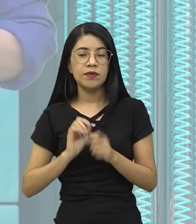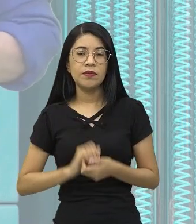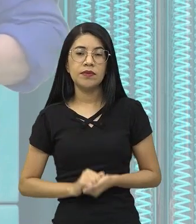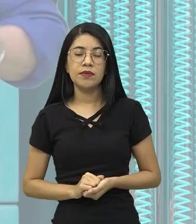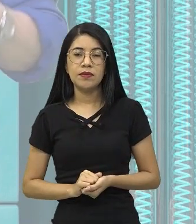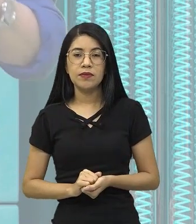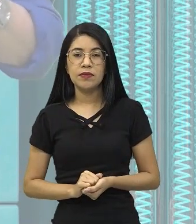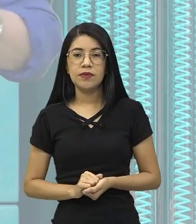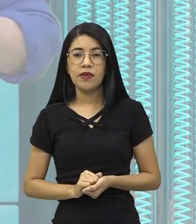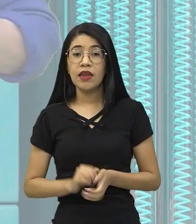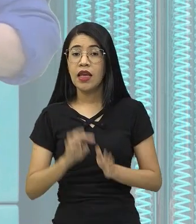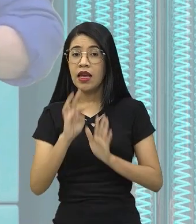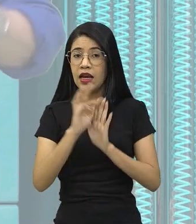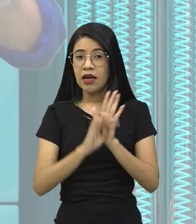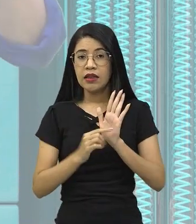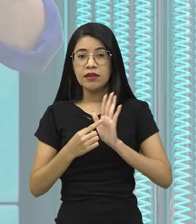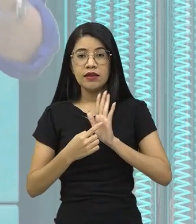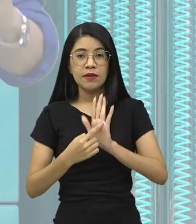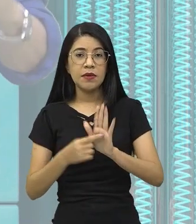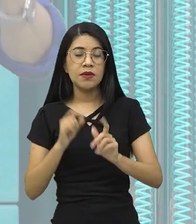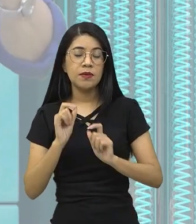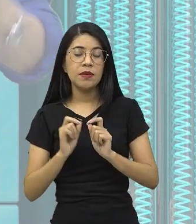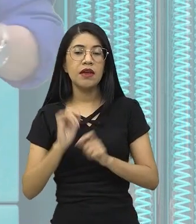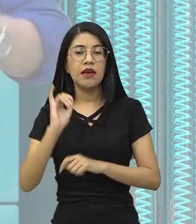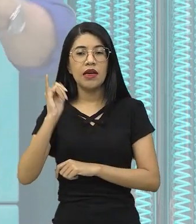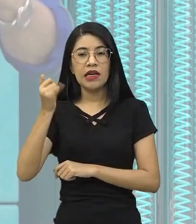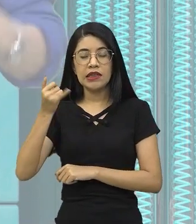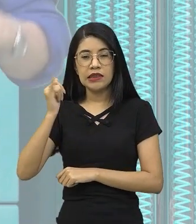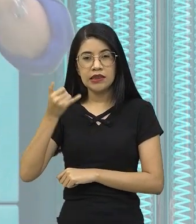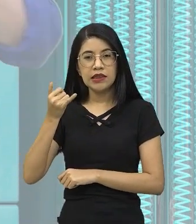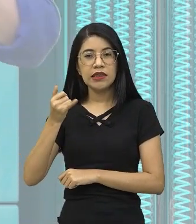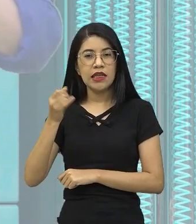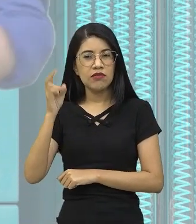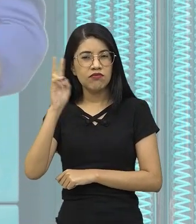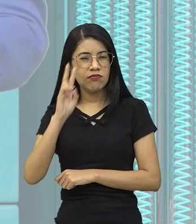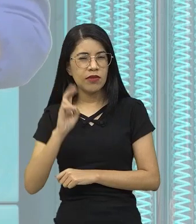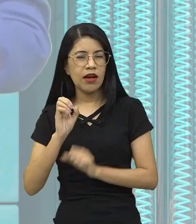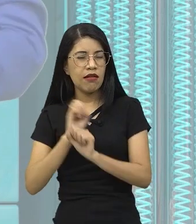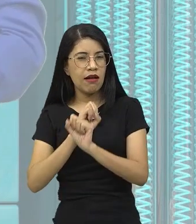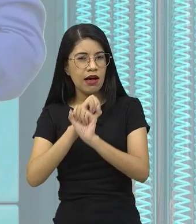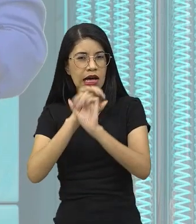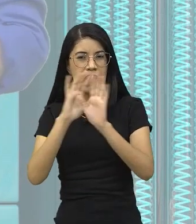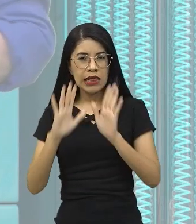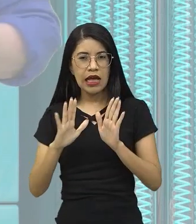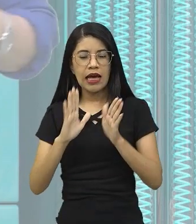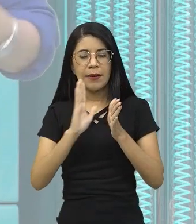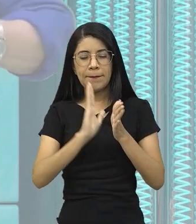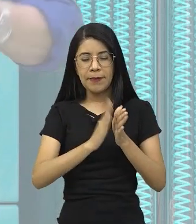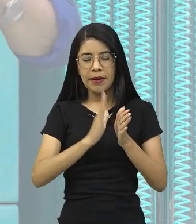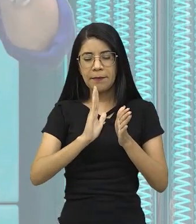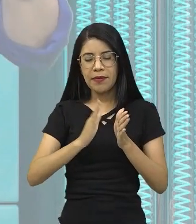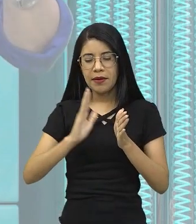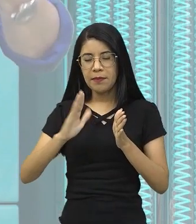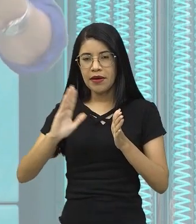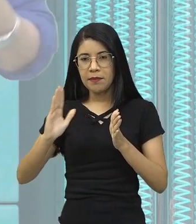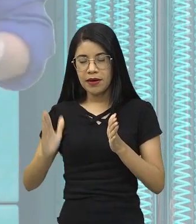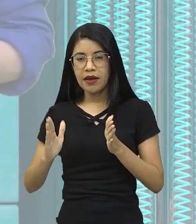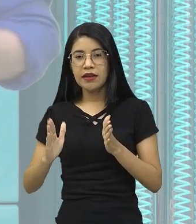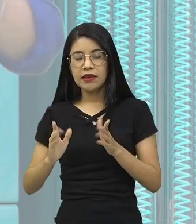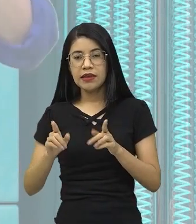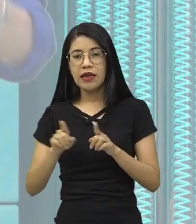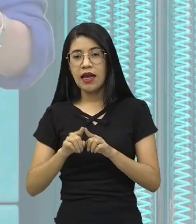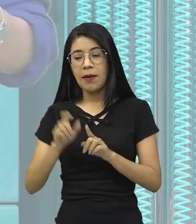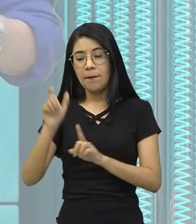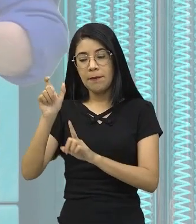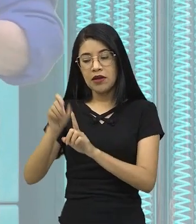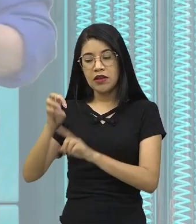texto aí, ele vai apresentar a narrativa, a história clara e bem em sequência, né, contando a história da Maria,